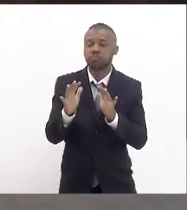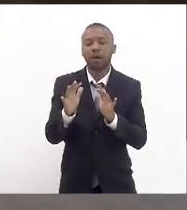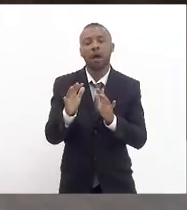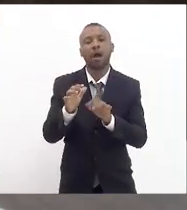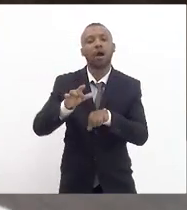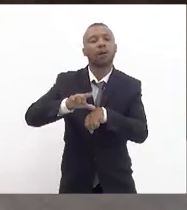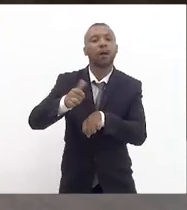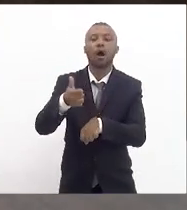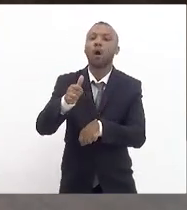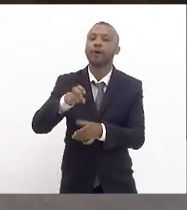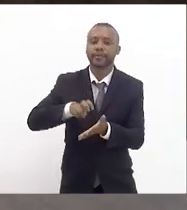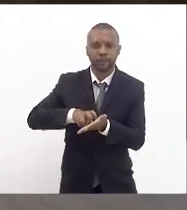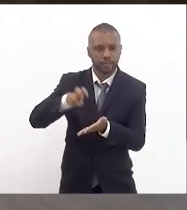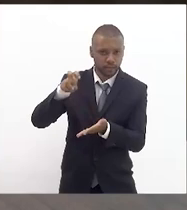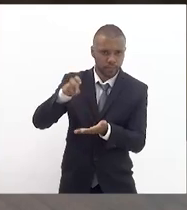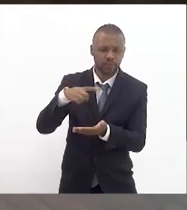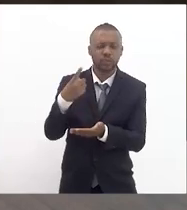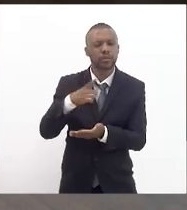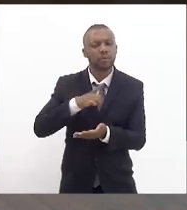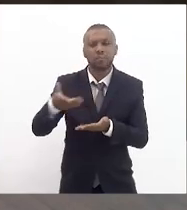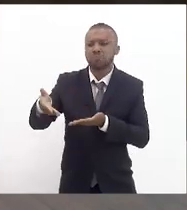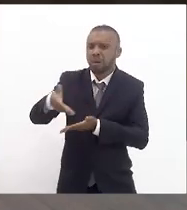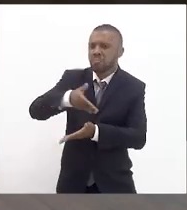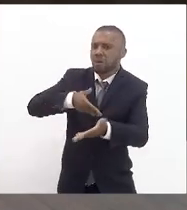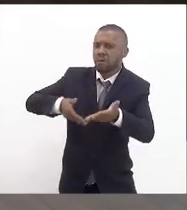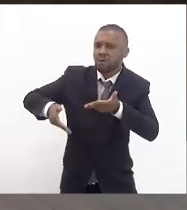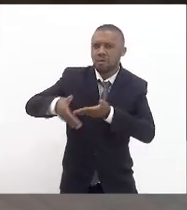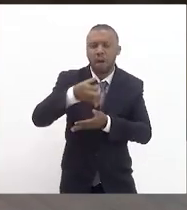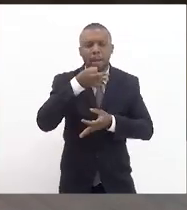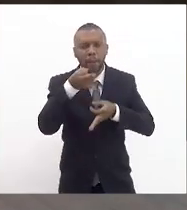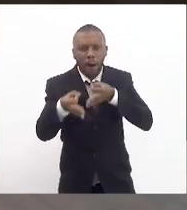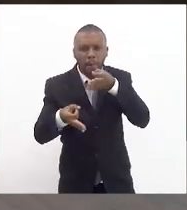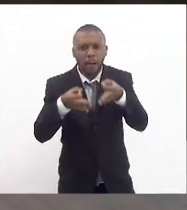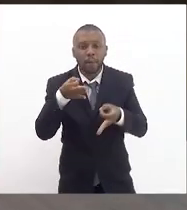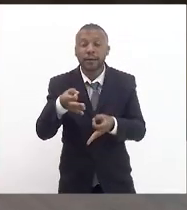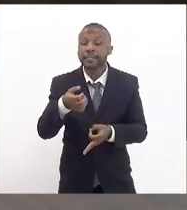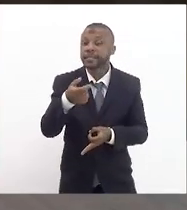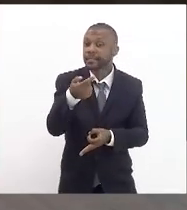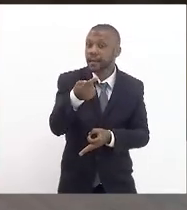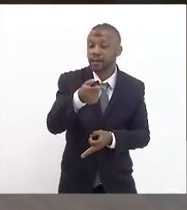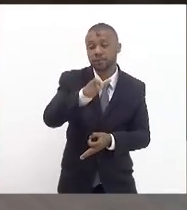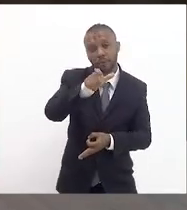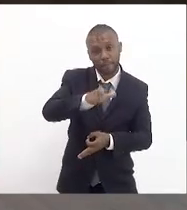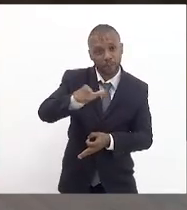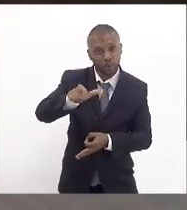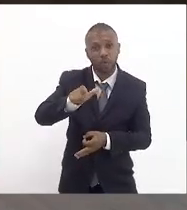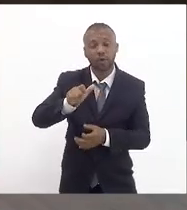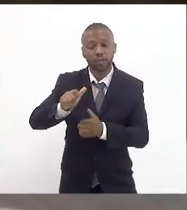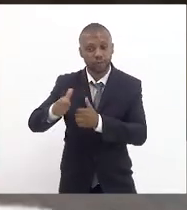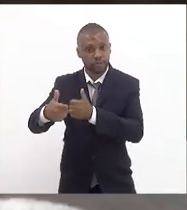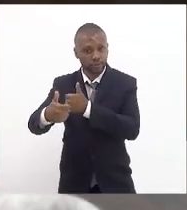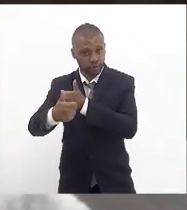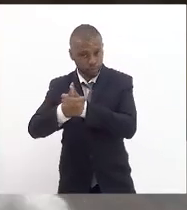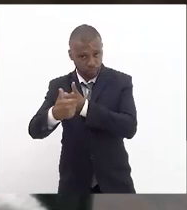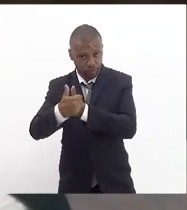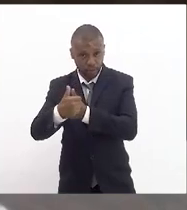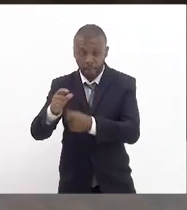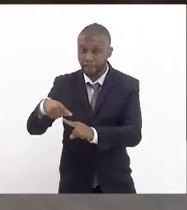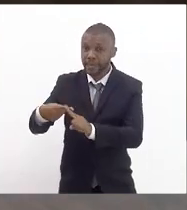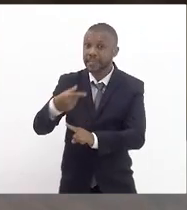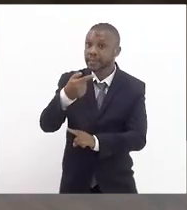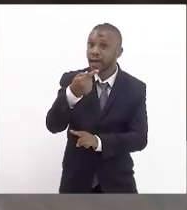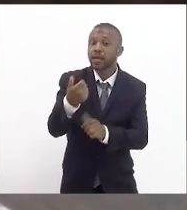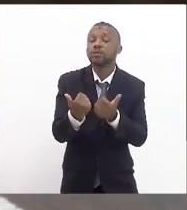E temos ali uma participação de 7 membros titulares e 7 suplentes.